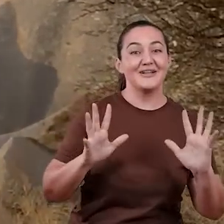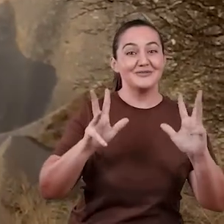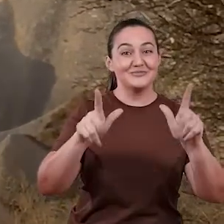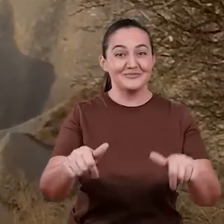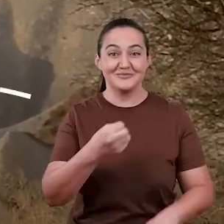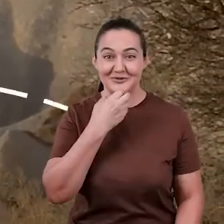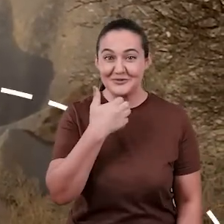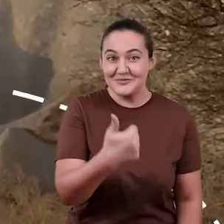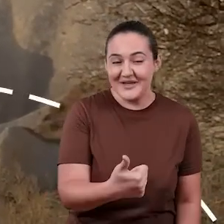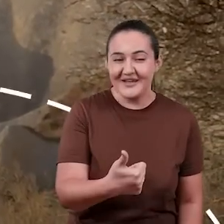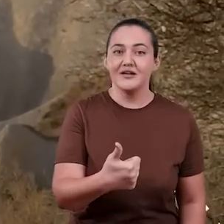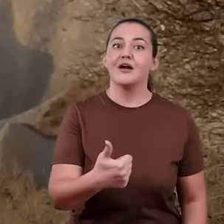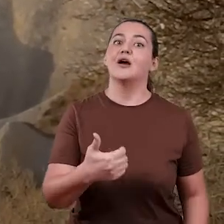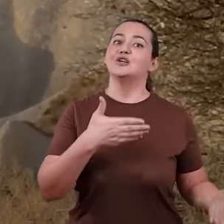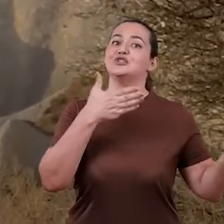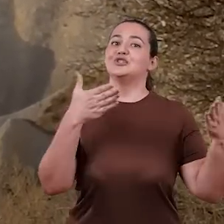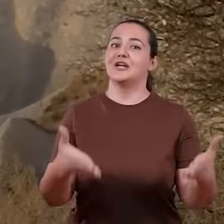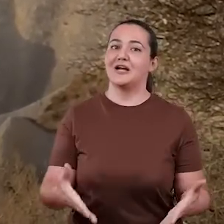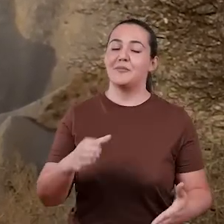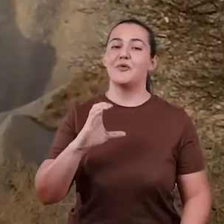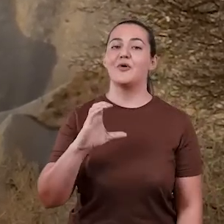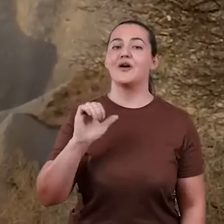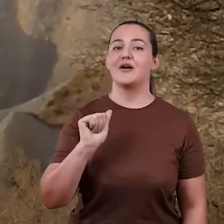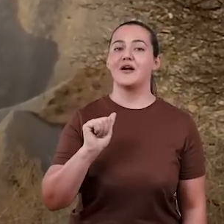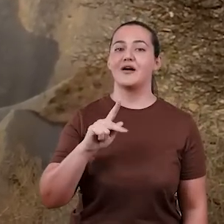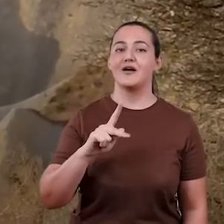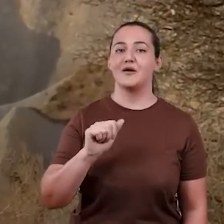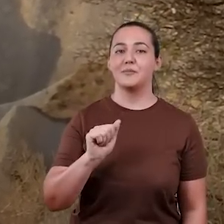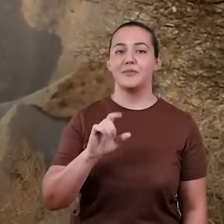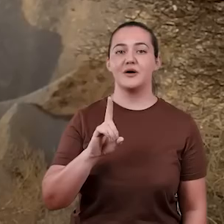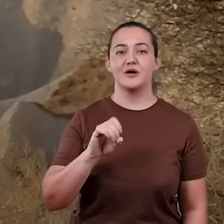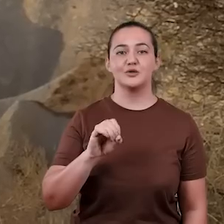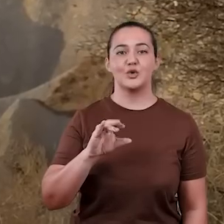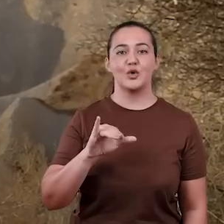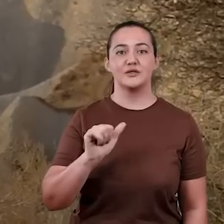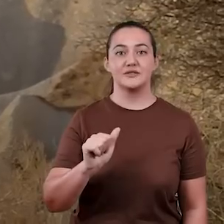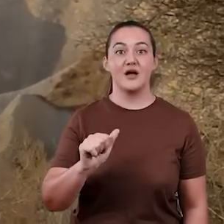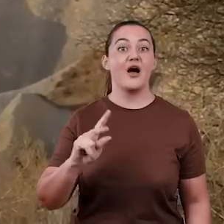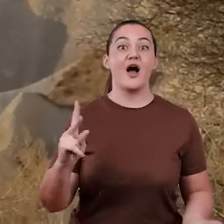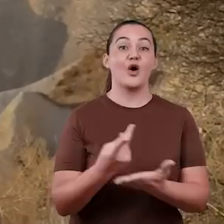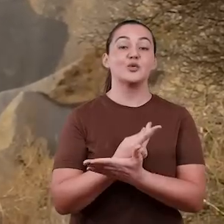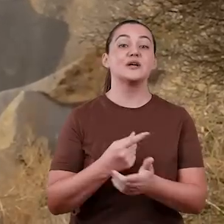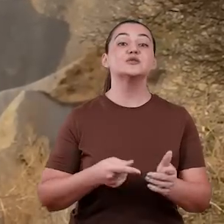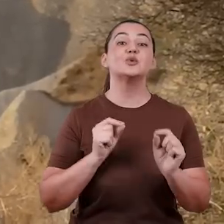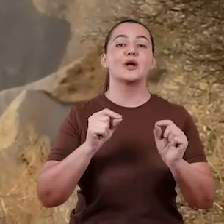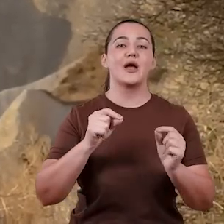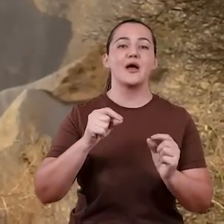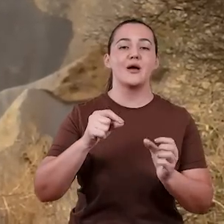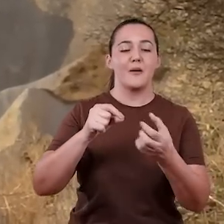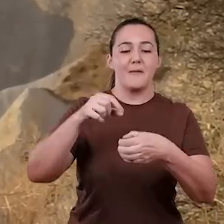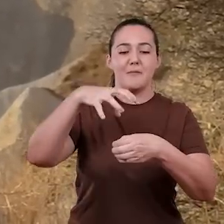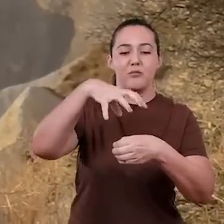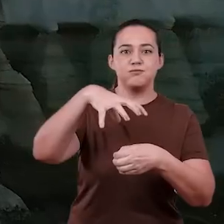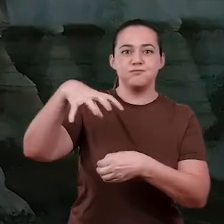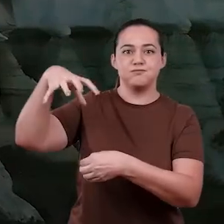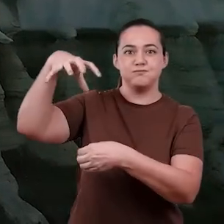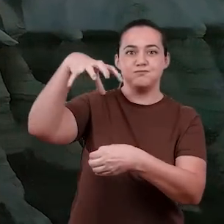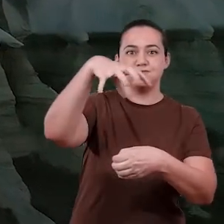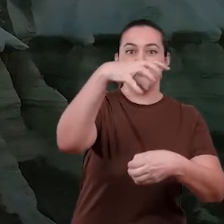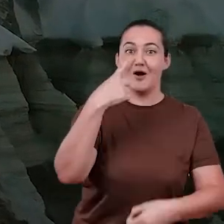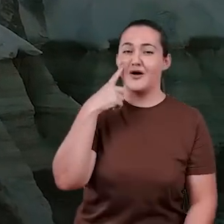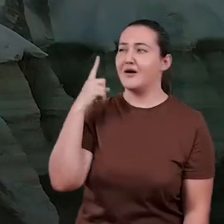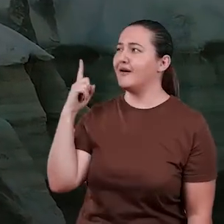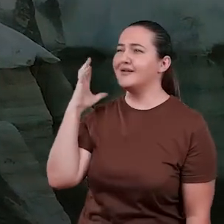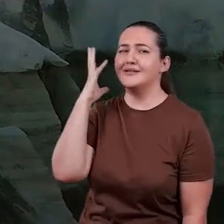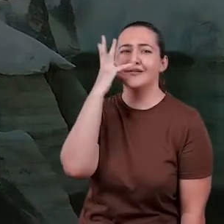Olá pessoal, tudo bem? Finalmente chegamos à Capadócia, onde acontecem os voos de balão mais lindos do mundo,